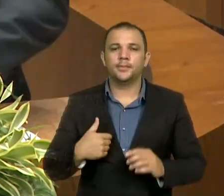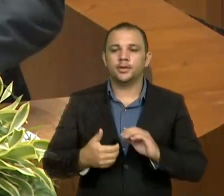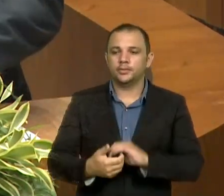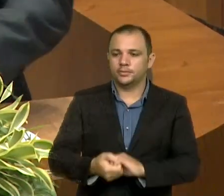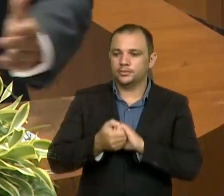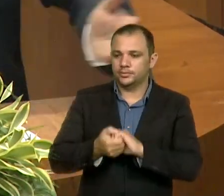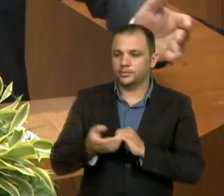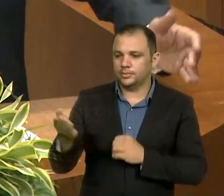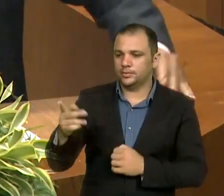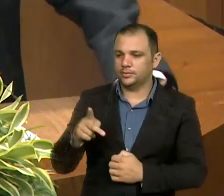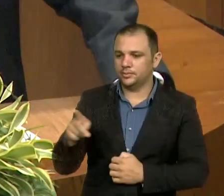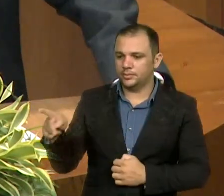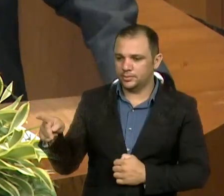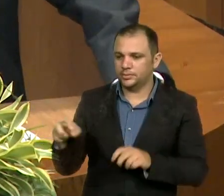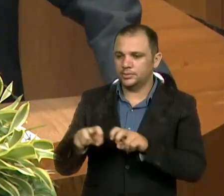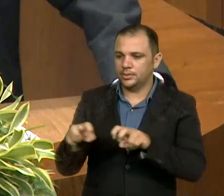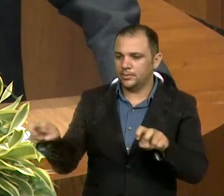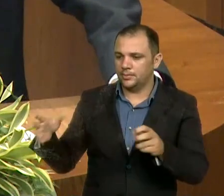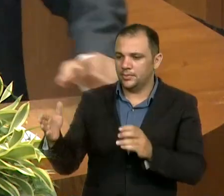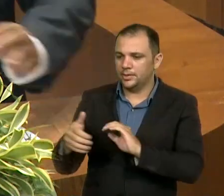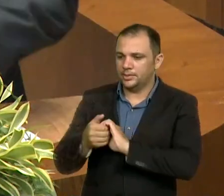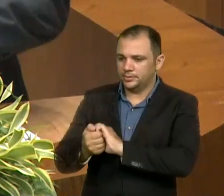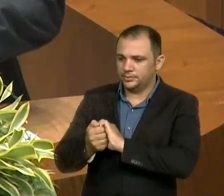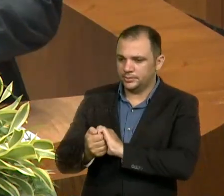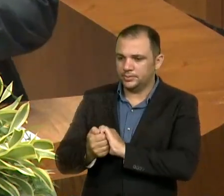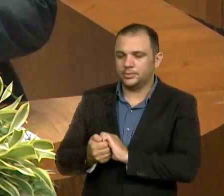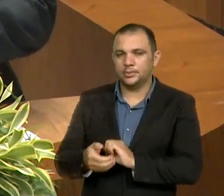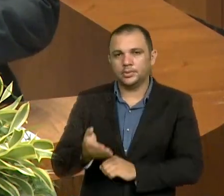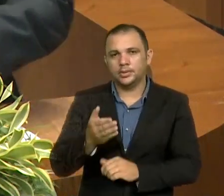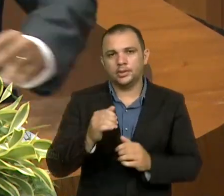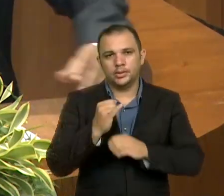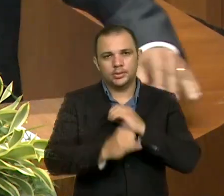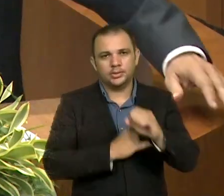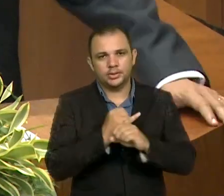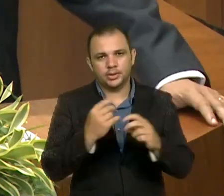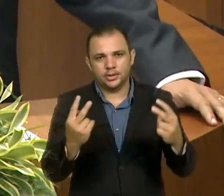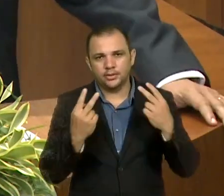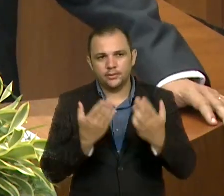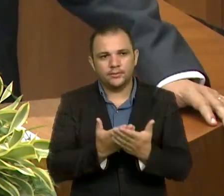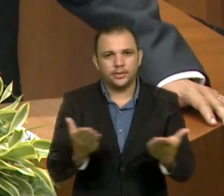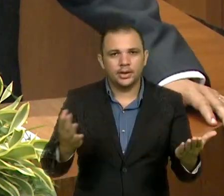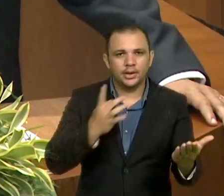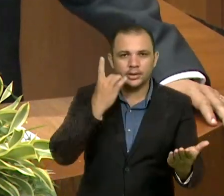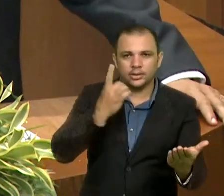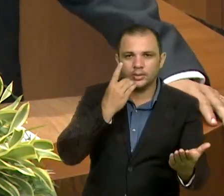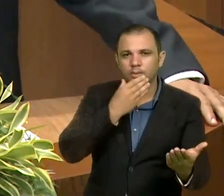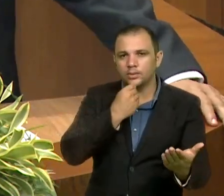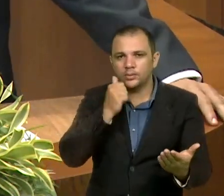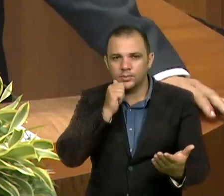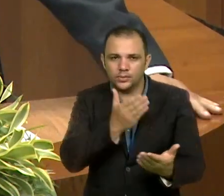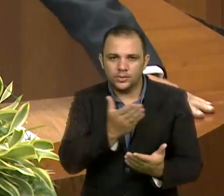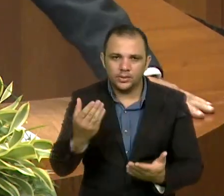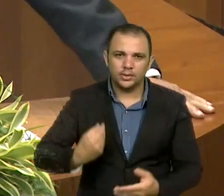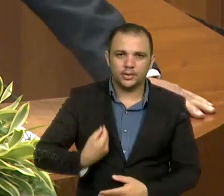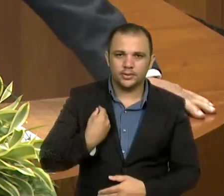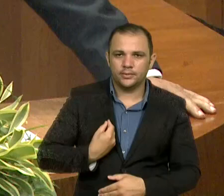o presidente, saudando toda a mesa, os internautas, colegas, deputados, deputadas aqui presentes,